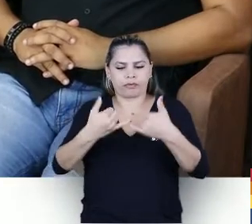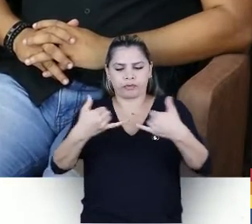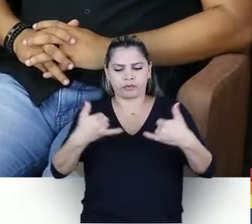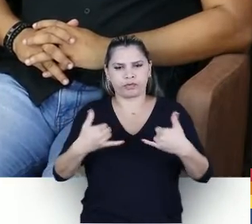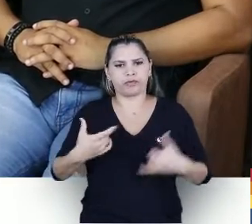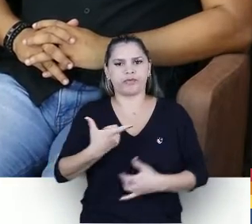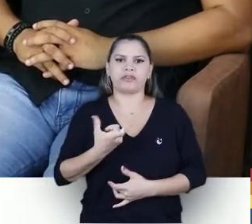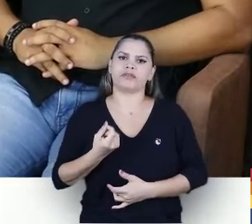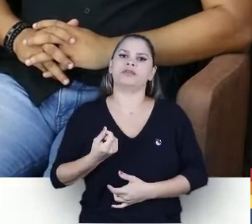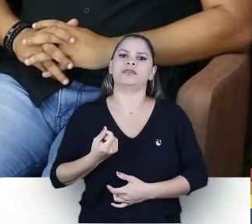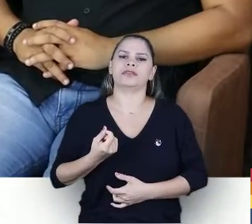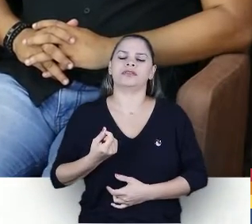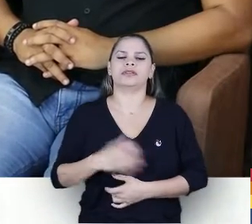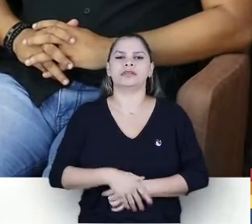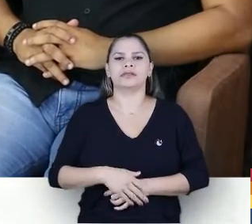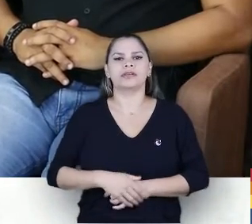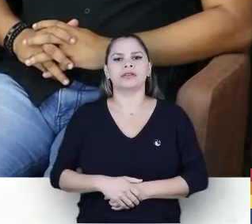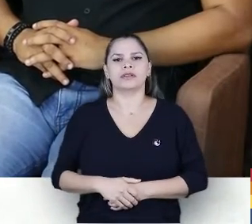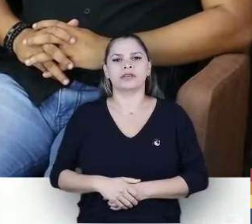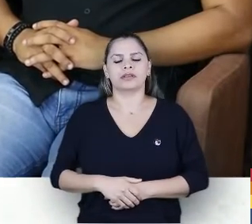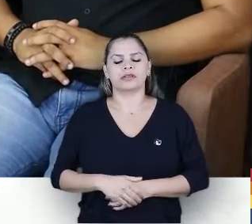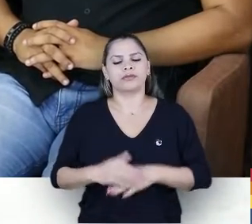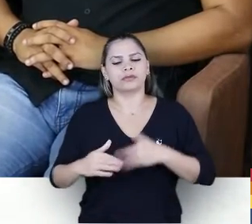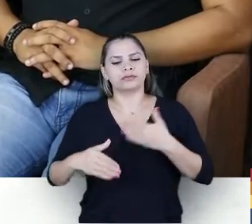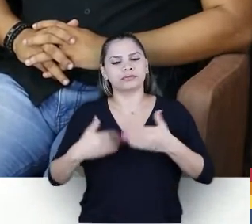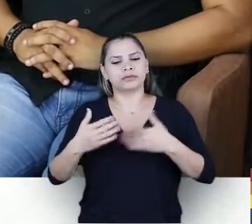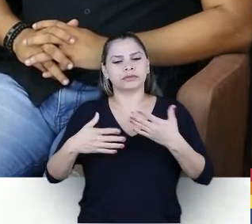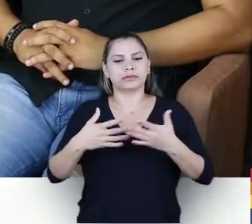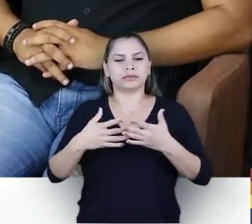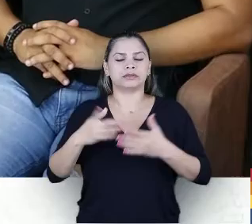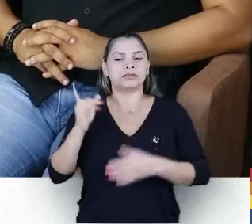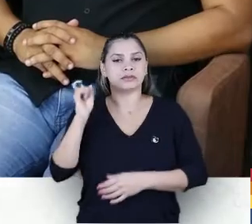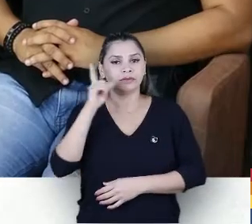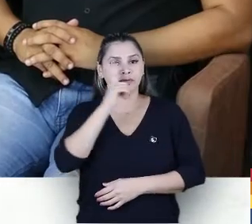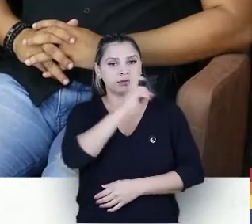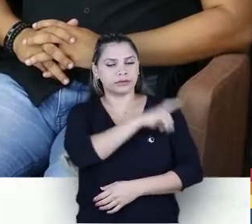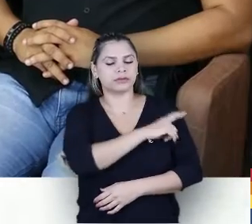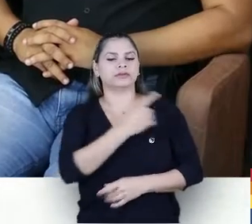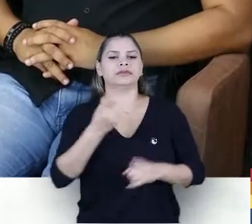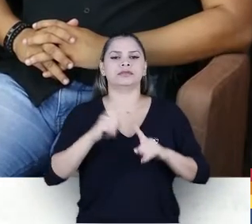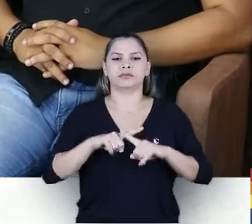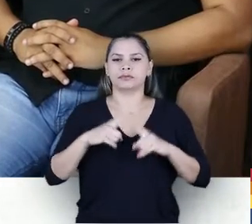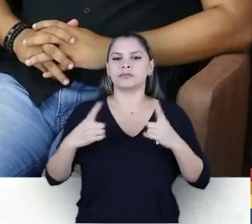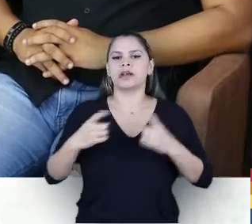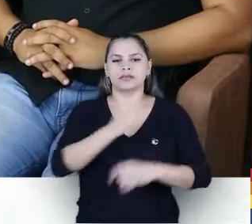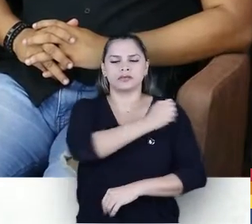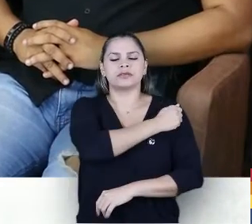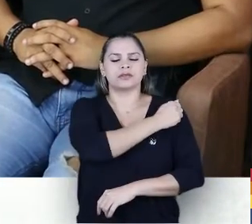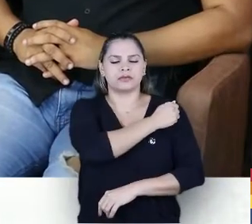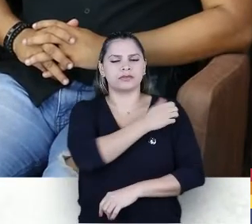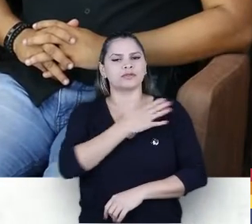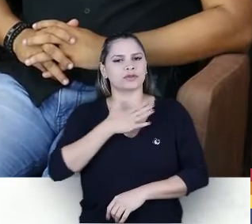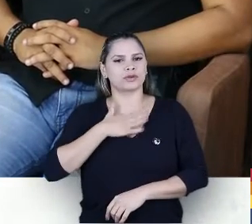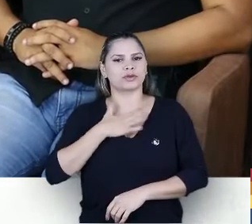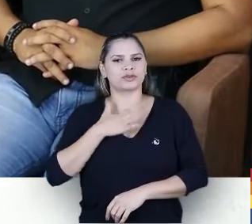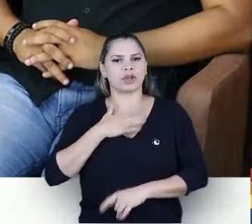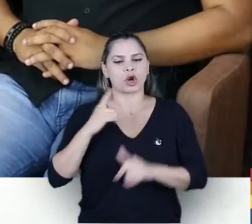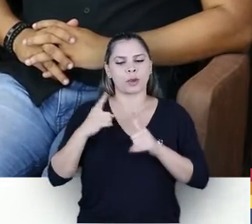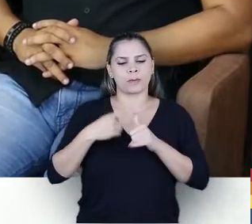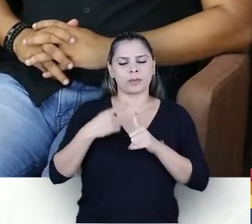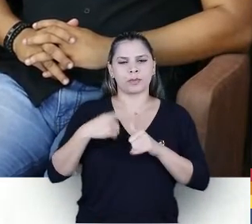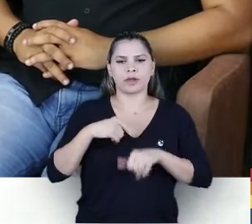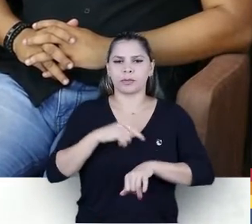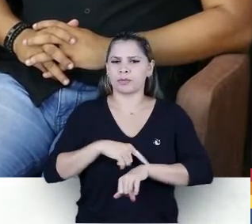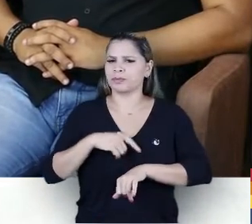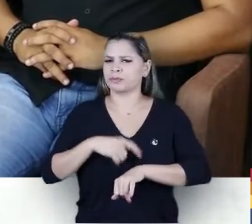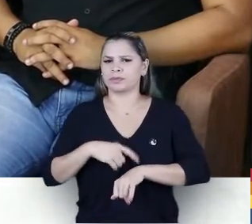ensino remoto. Então, se deparar com uma folha de redação em que eles tinham que escrever mais de 20 linhas, realmente é difícil, né? Então,